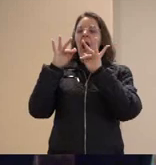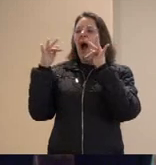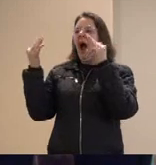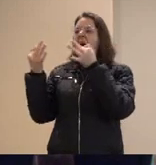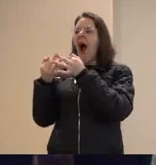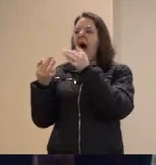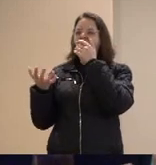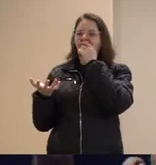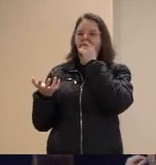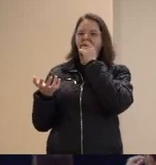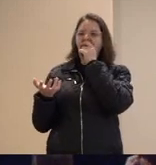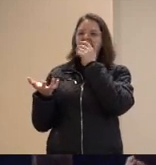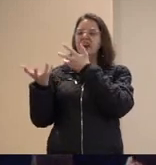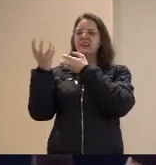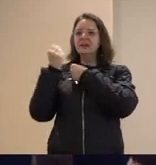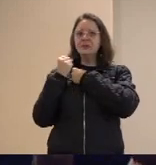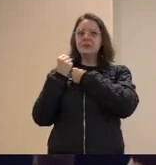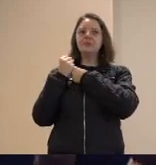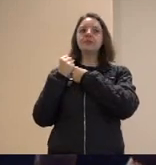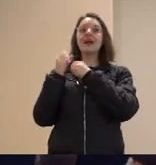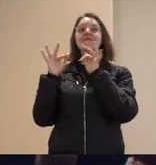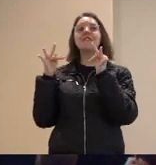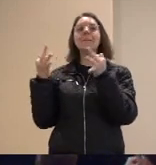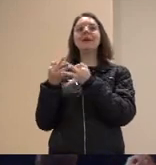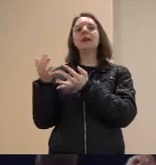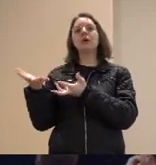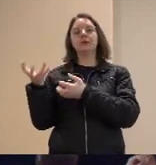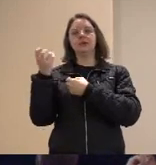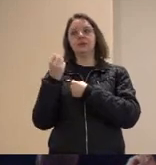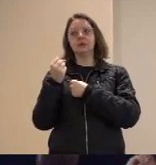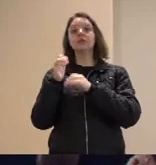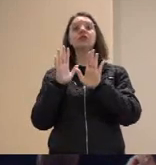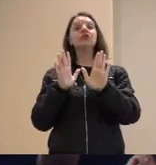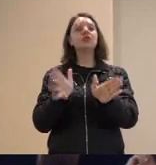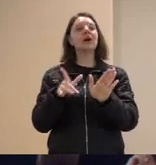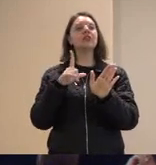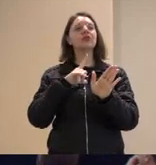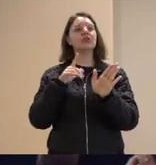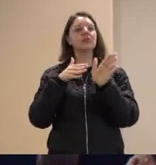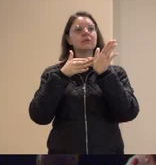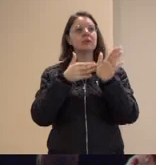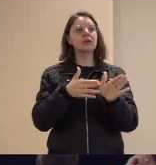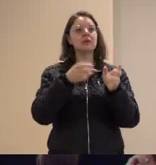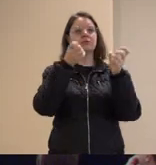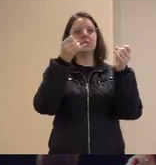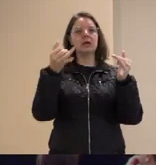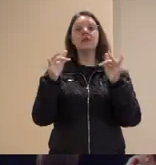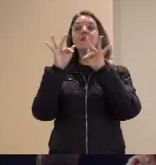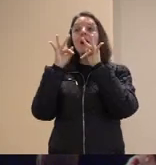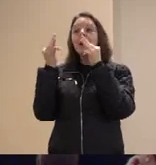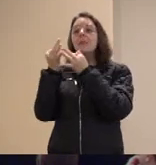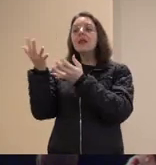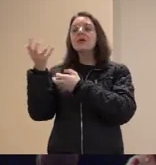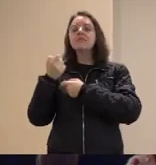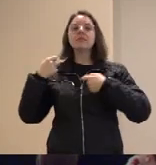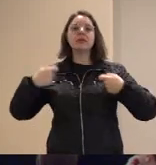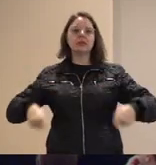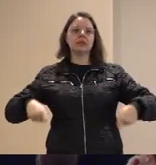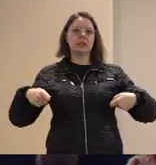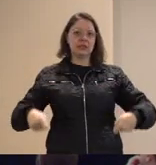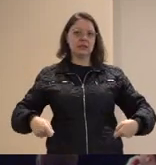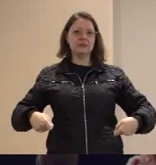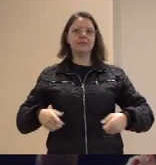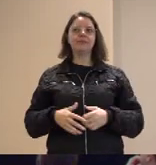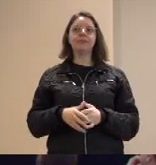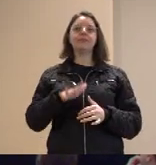familiar. Vejam, já tinha uma direção dizendo o acolhimento familiar. Gente, o reordenamento ele não